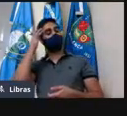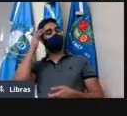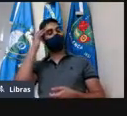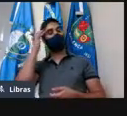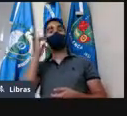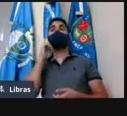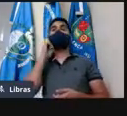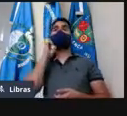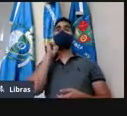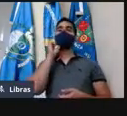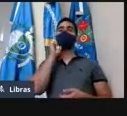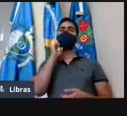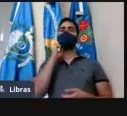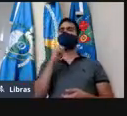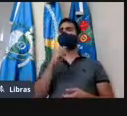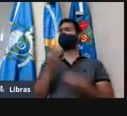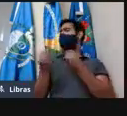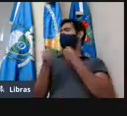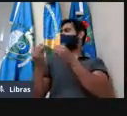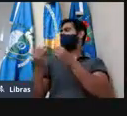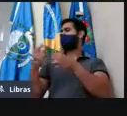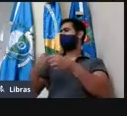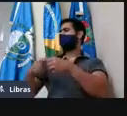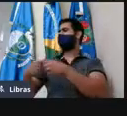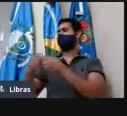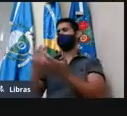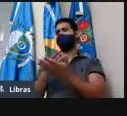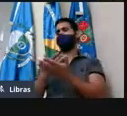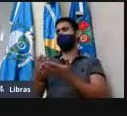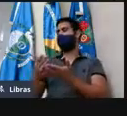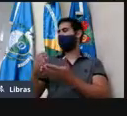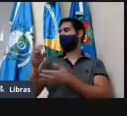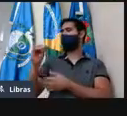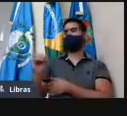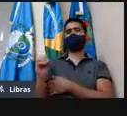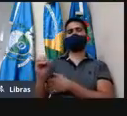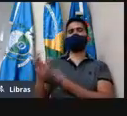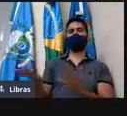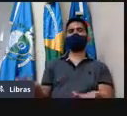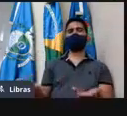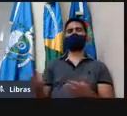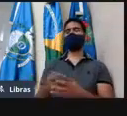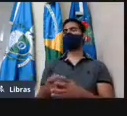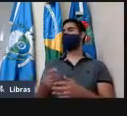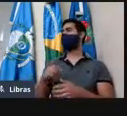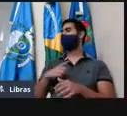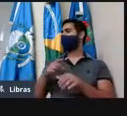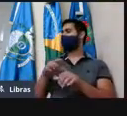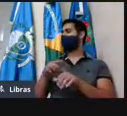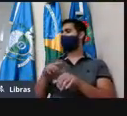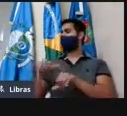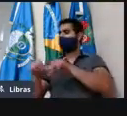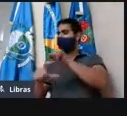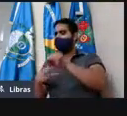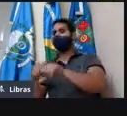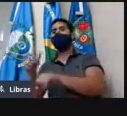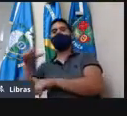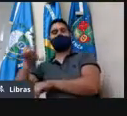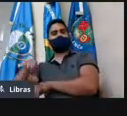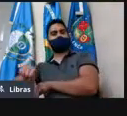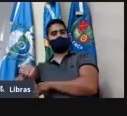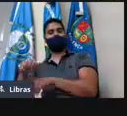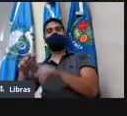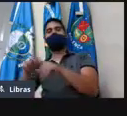no meio dessa pandemia, para começar do zero, às vezes tem mudanças que são para piores. Então, por isso, meu